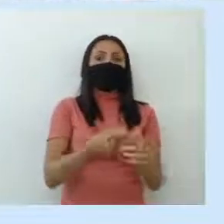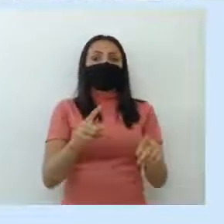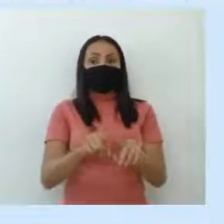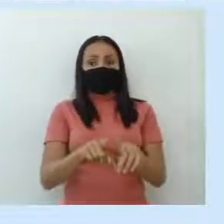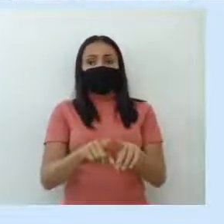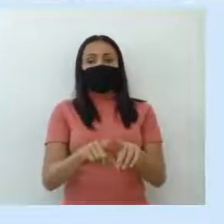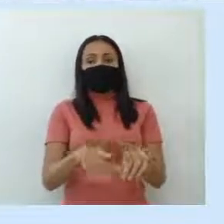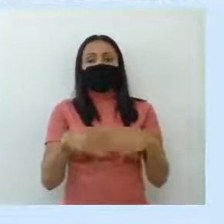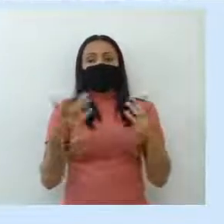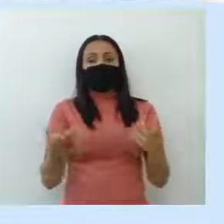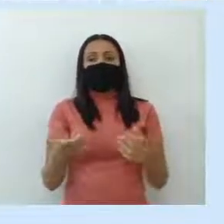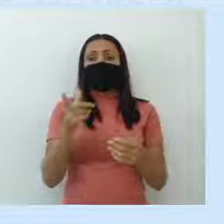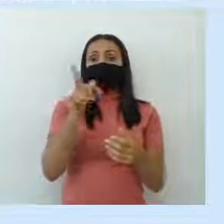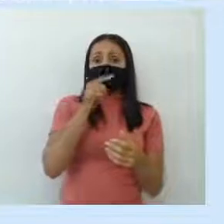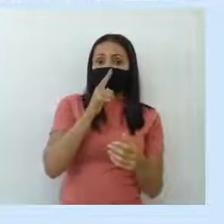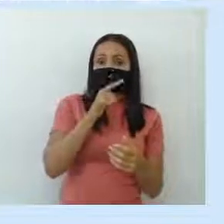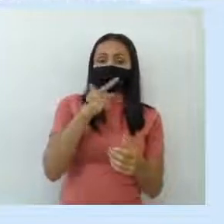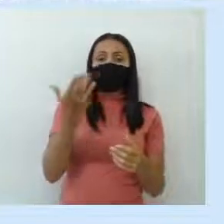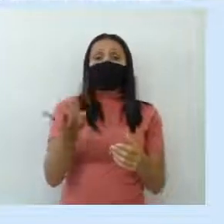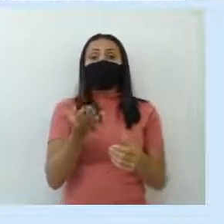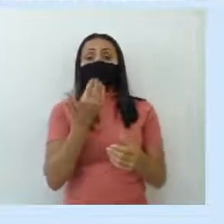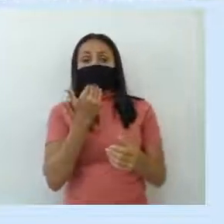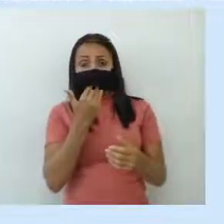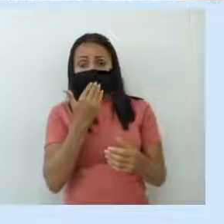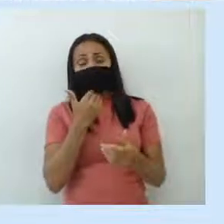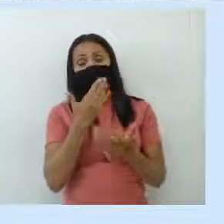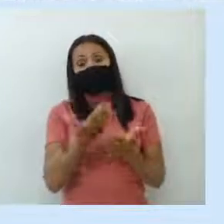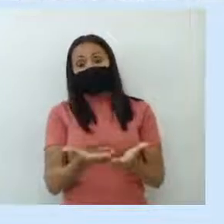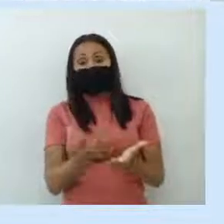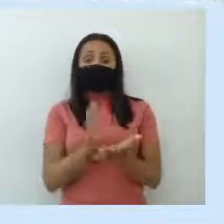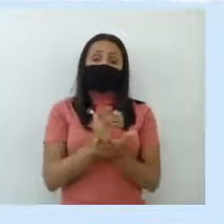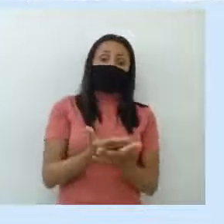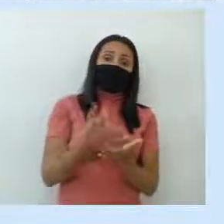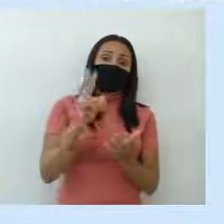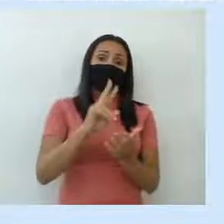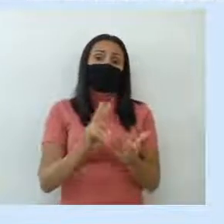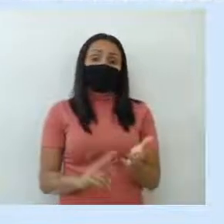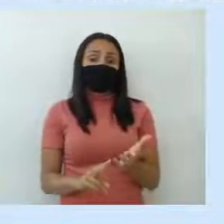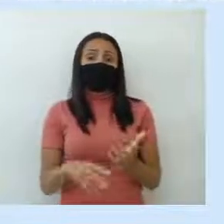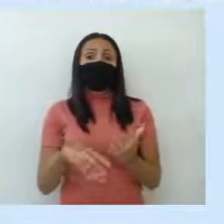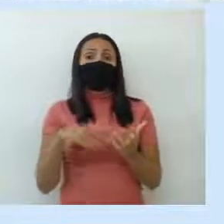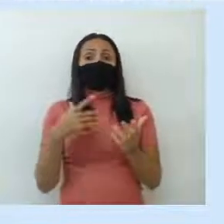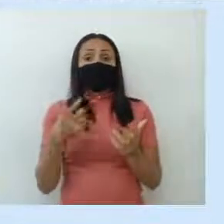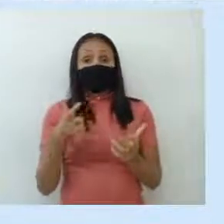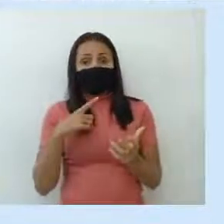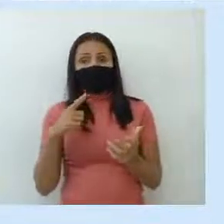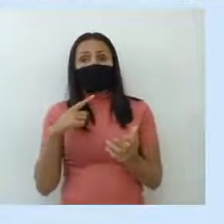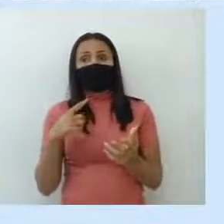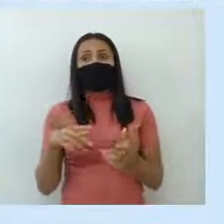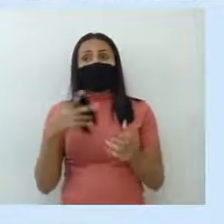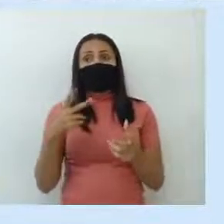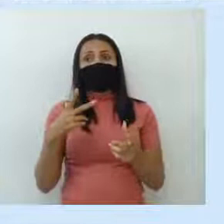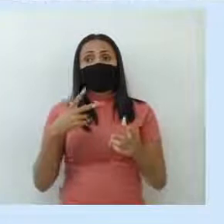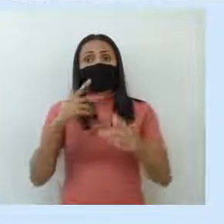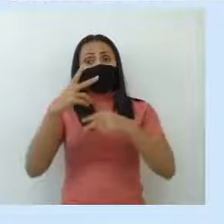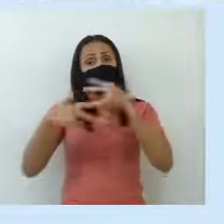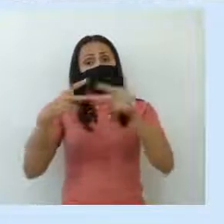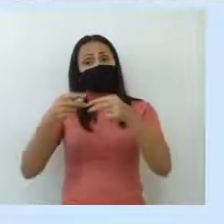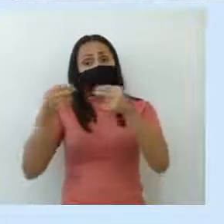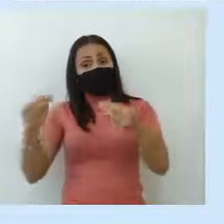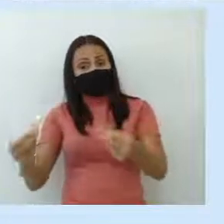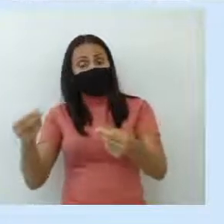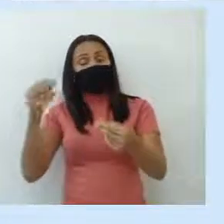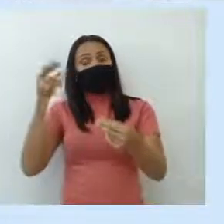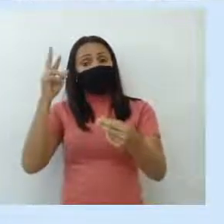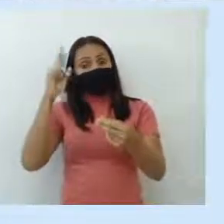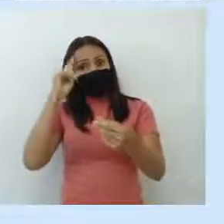água e alimento. Então, muitas vezes, tinha que enviar presentes para os chefes locais. Então, a